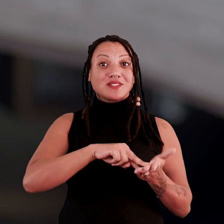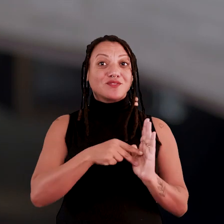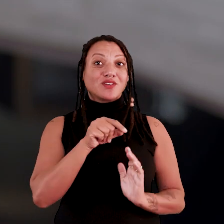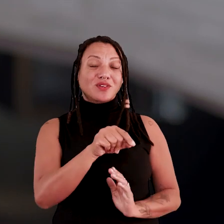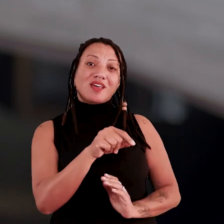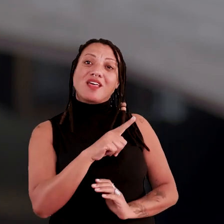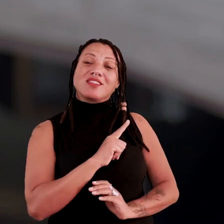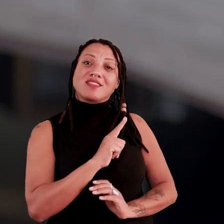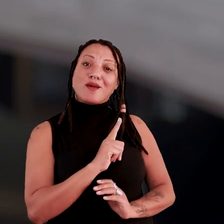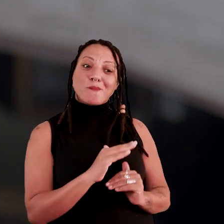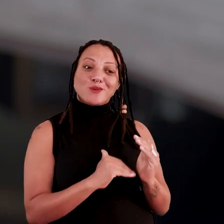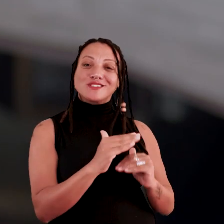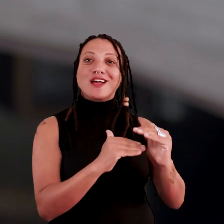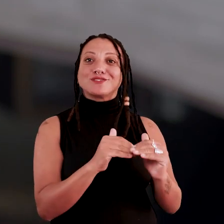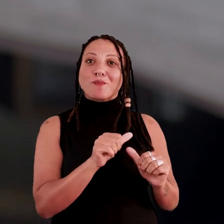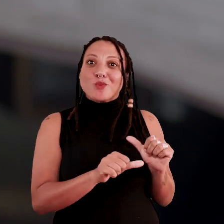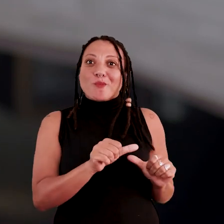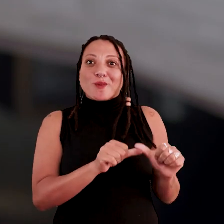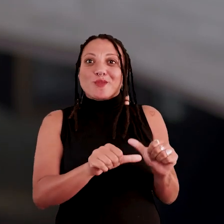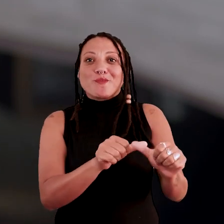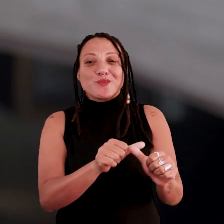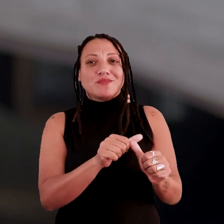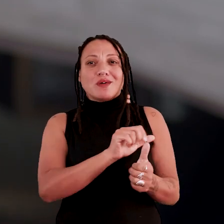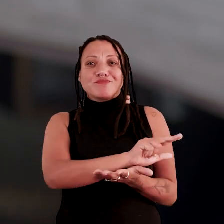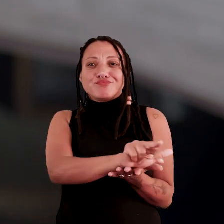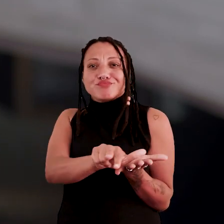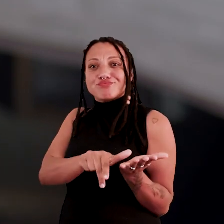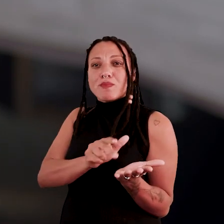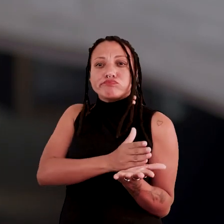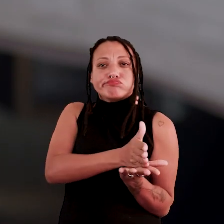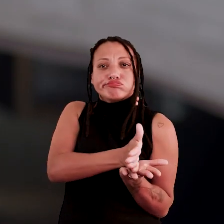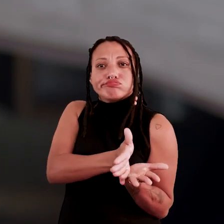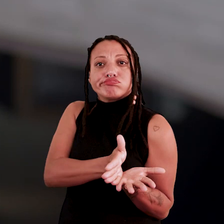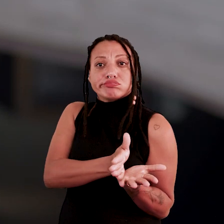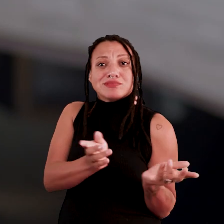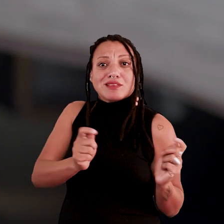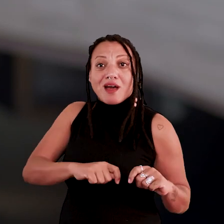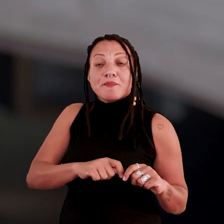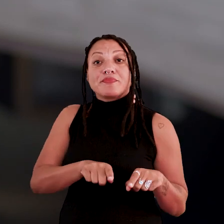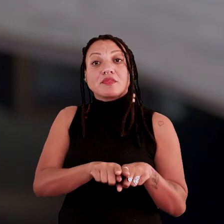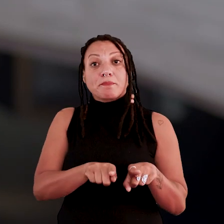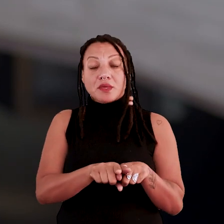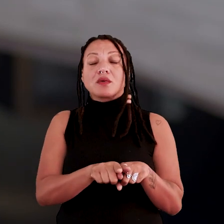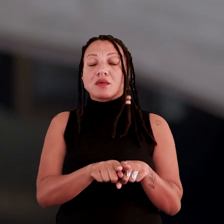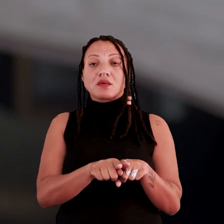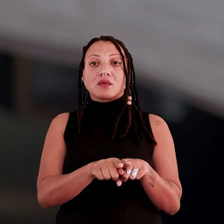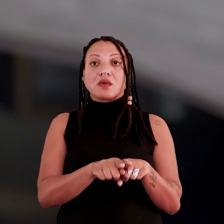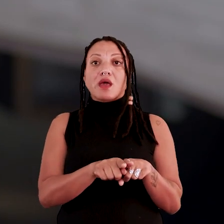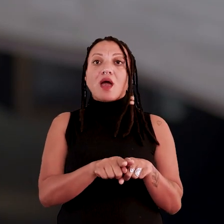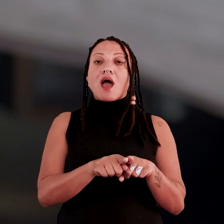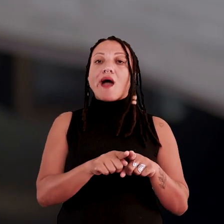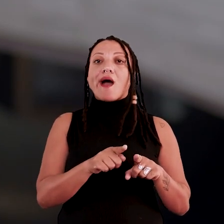de possibilidades. E não só isso, como também aí a obra que vai caminhando, ela vai caminhando